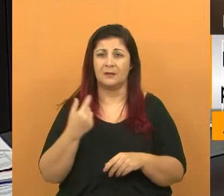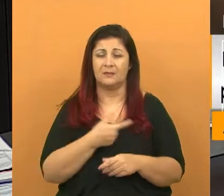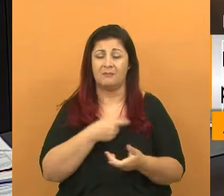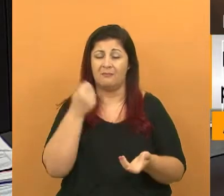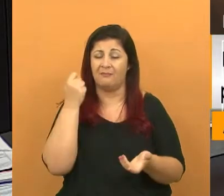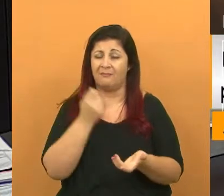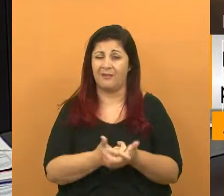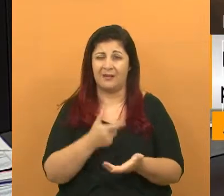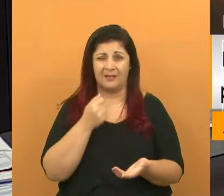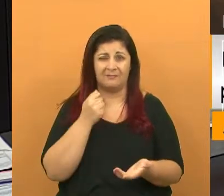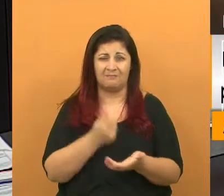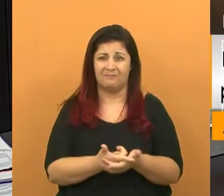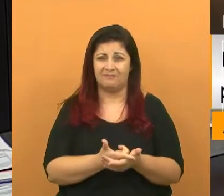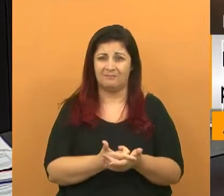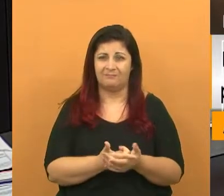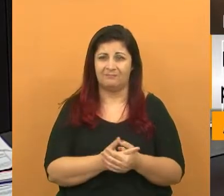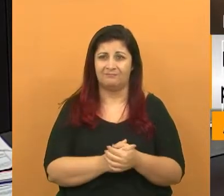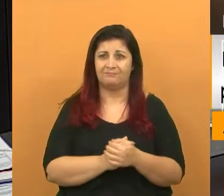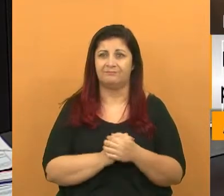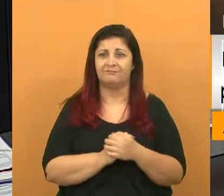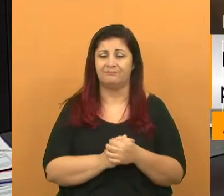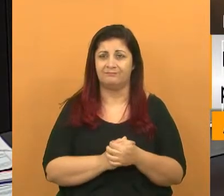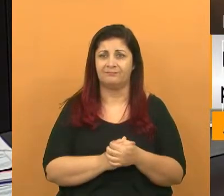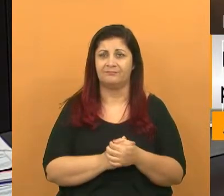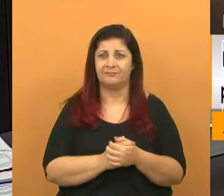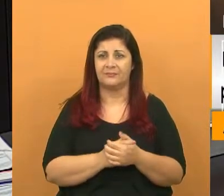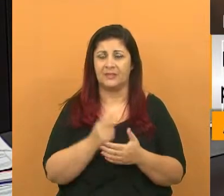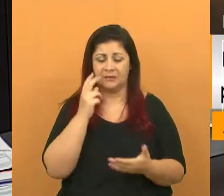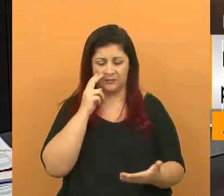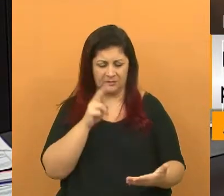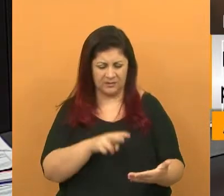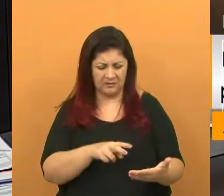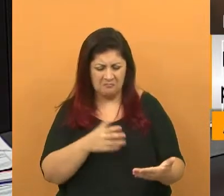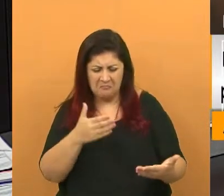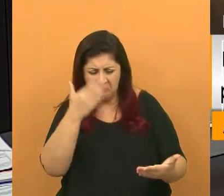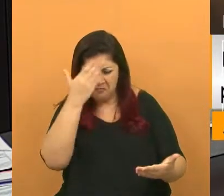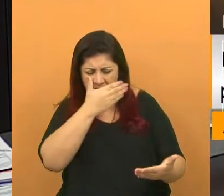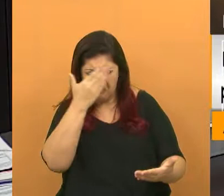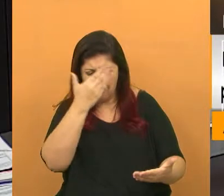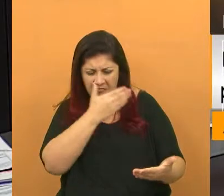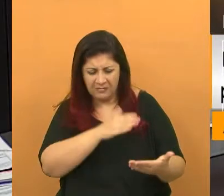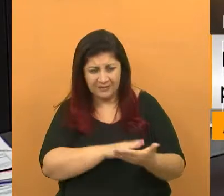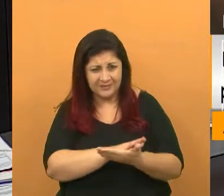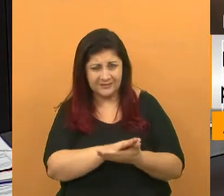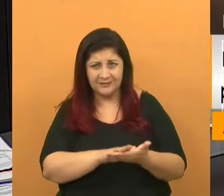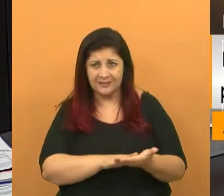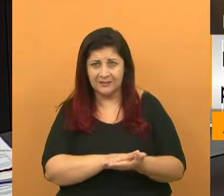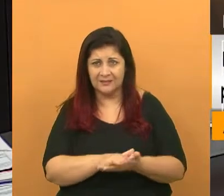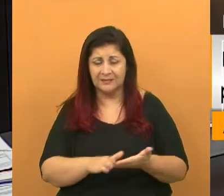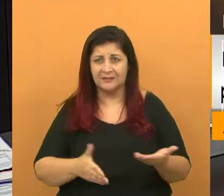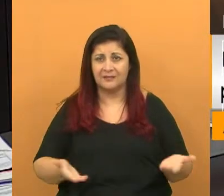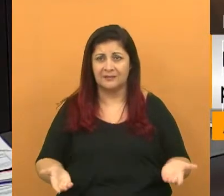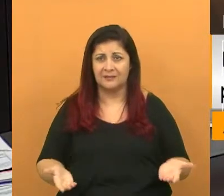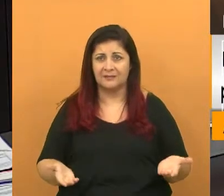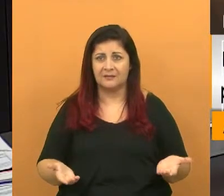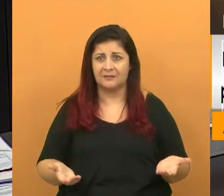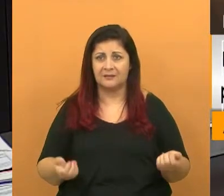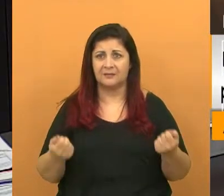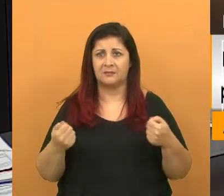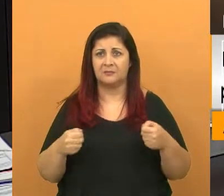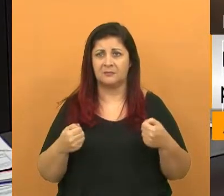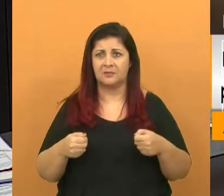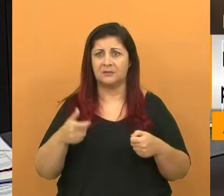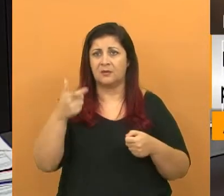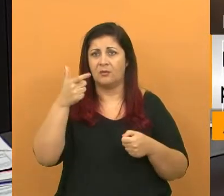de pede a mamografia, e a gente olha a mamografia, não consegue ver nada na chapa e tem que gastar com o exame de ultrassom.